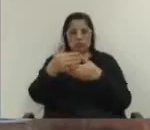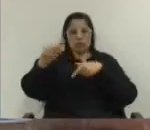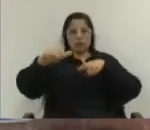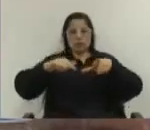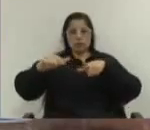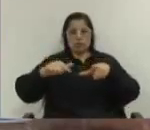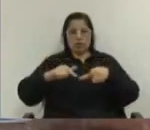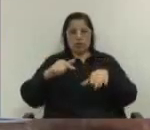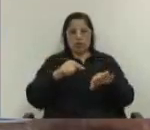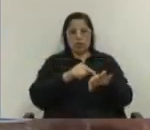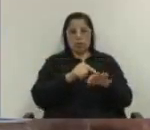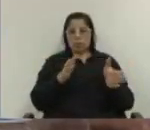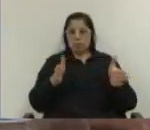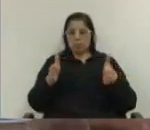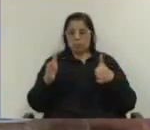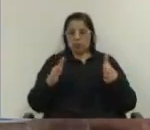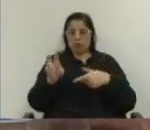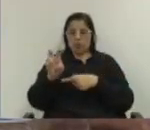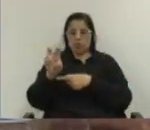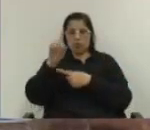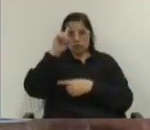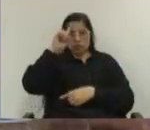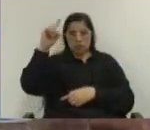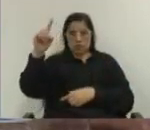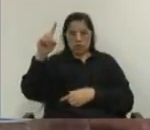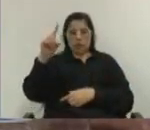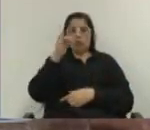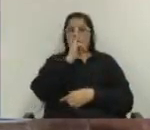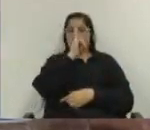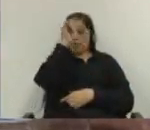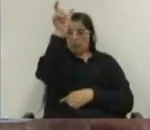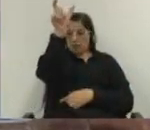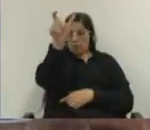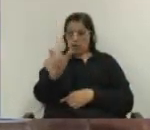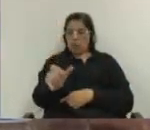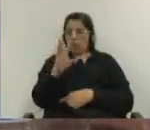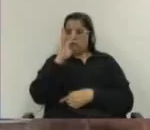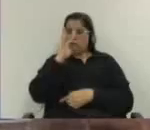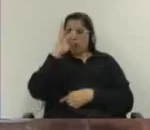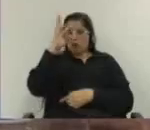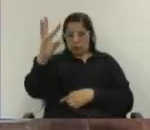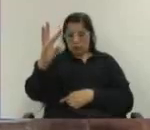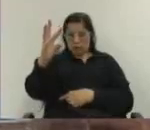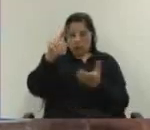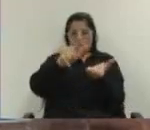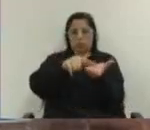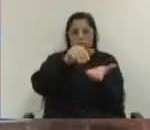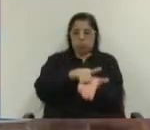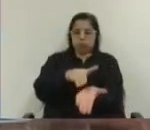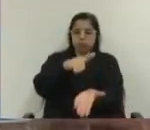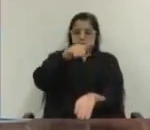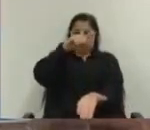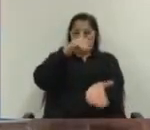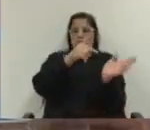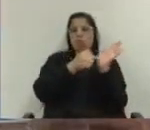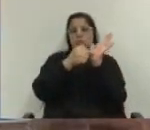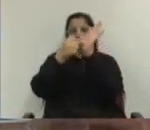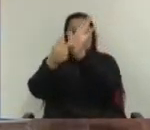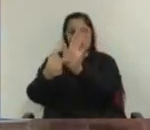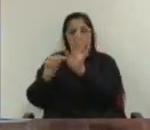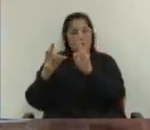5 dias, notificando o denunciado com a remessa de cópia da denúncia e documentos que